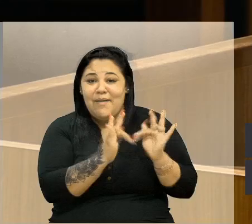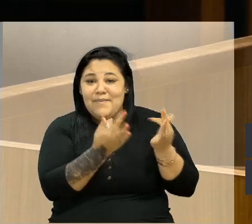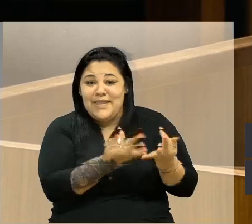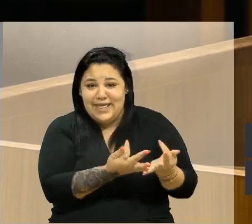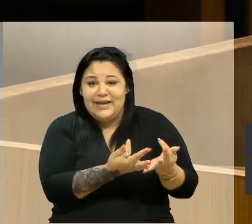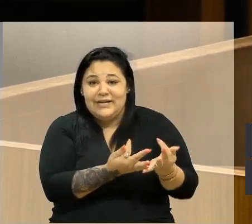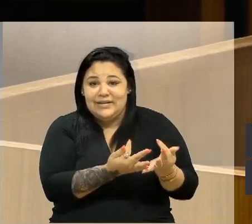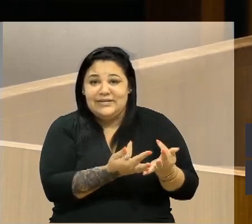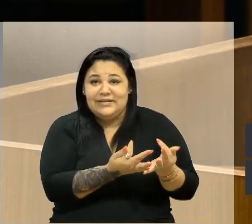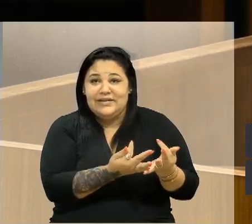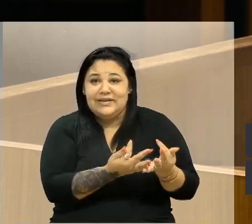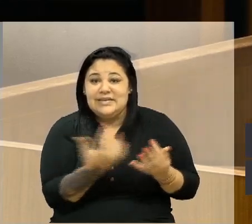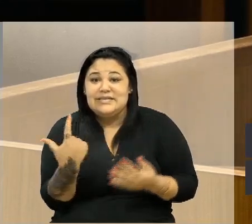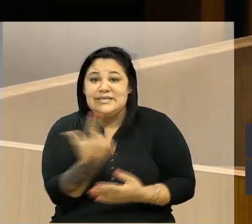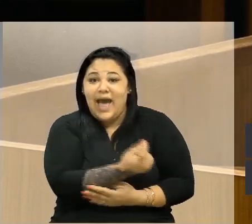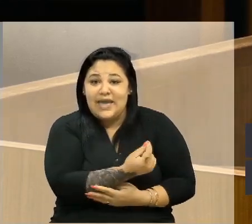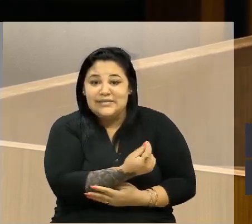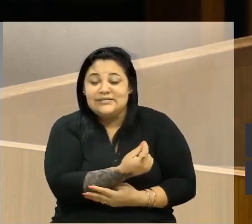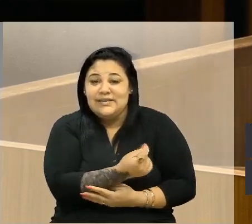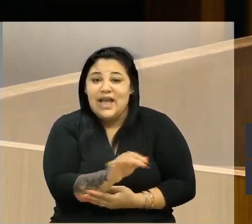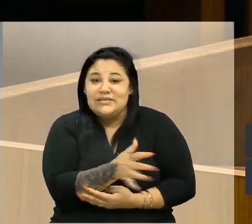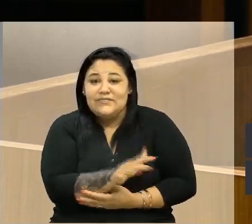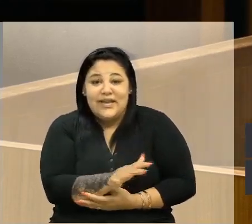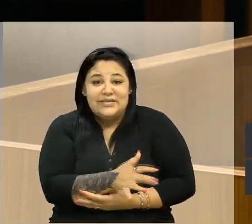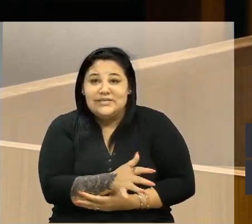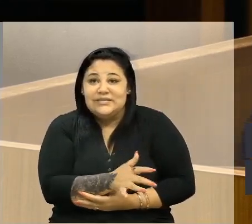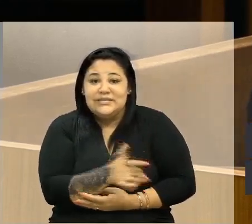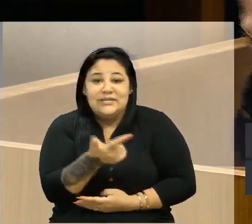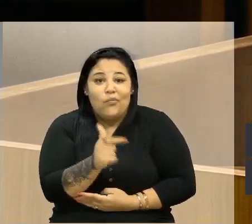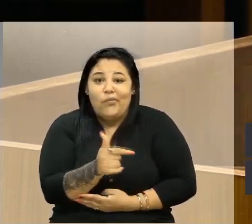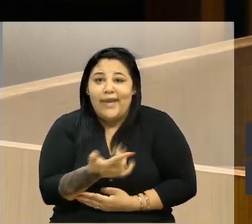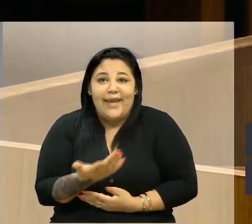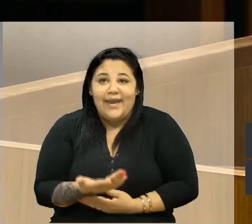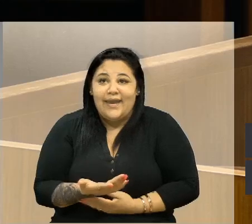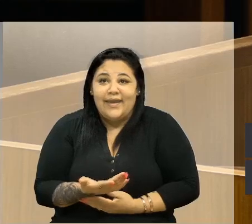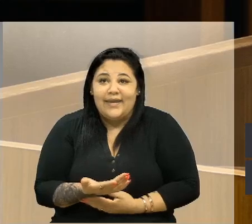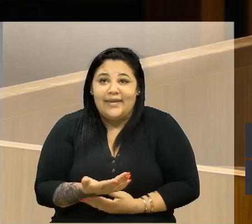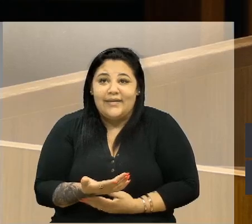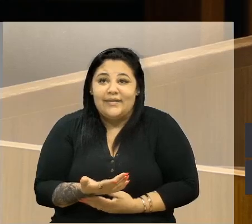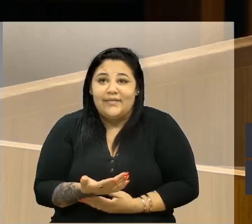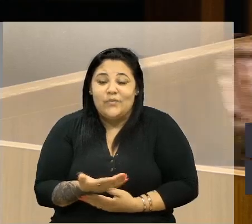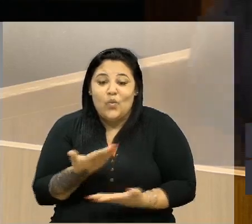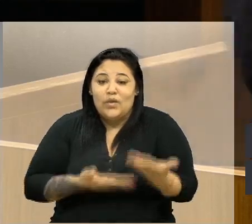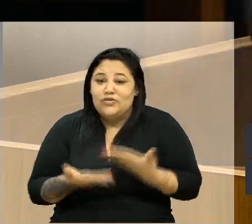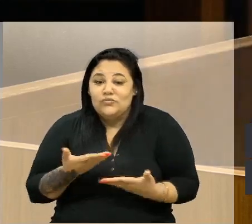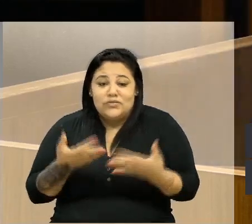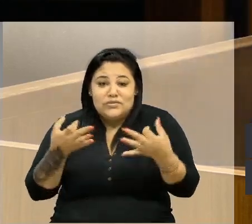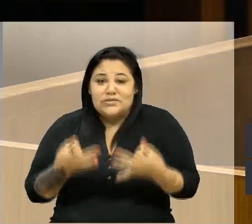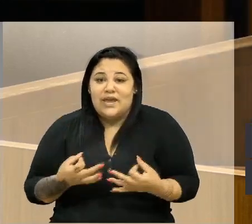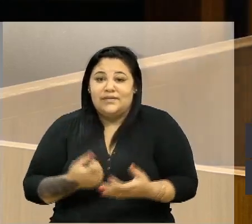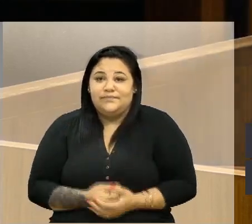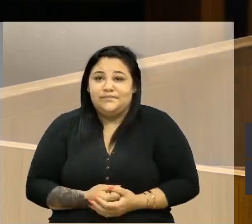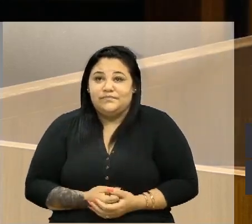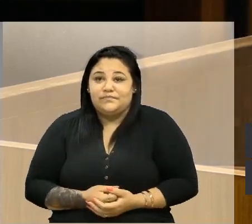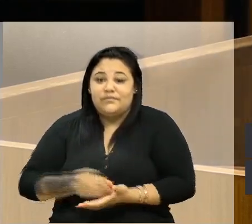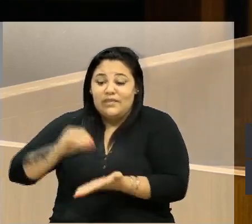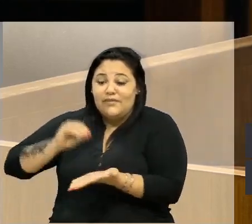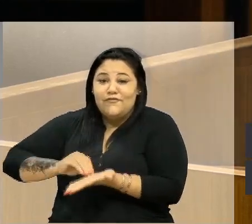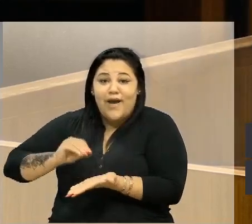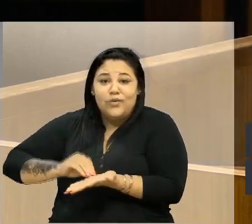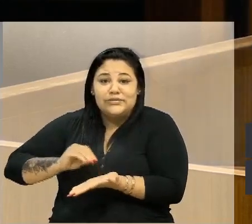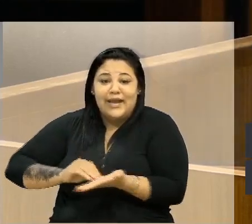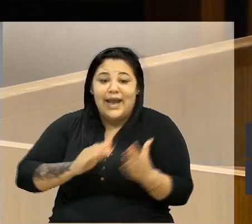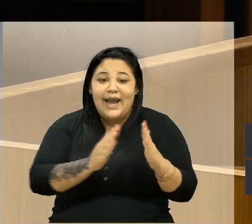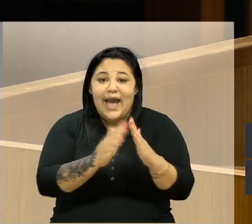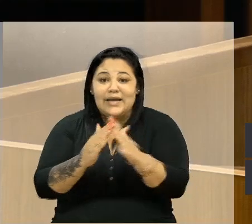estão saindo muitas vezes sem a medição adequada. A questão da falta de habitação